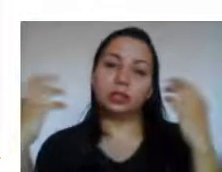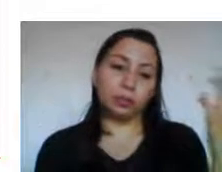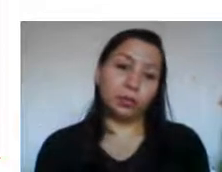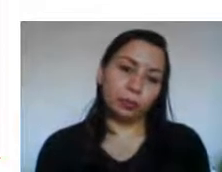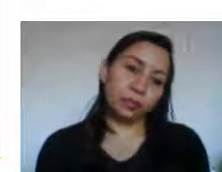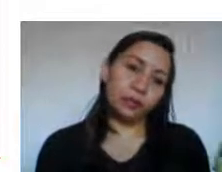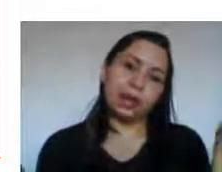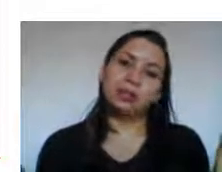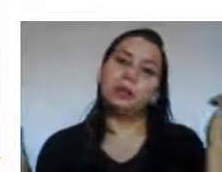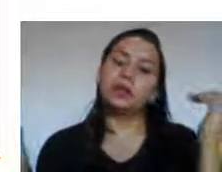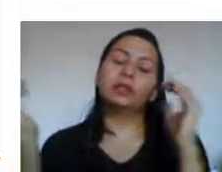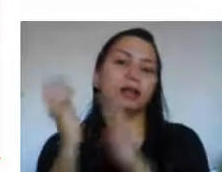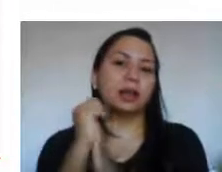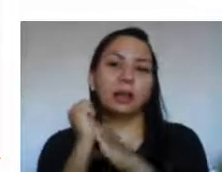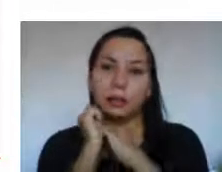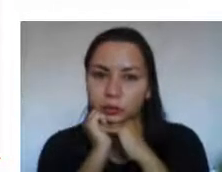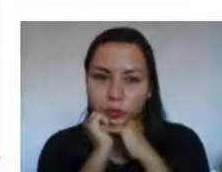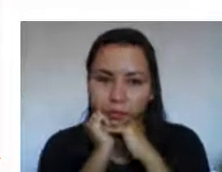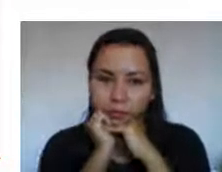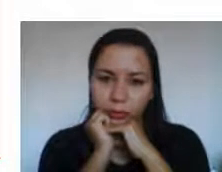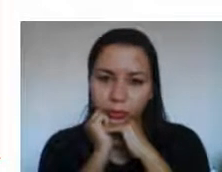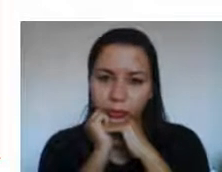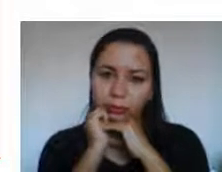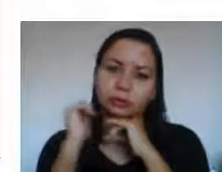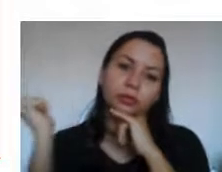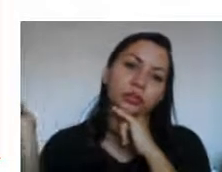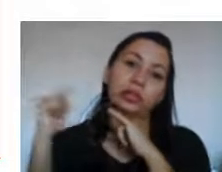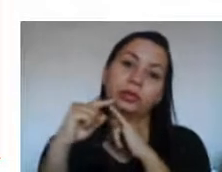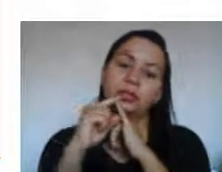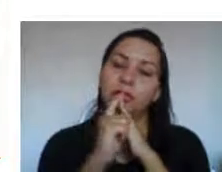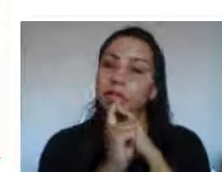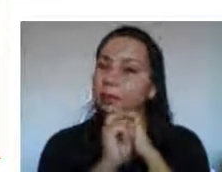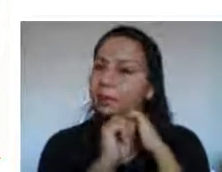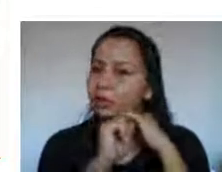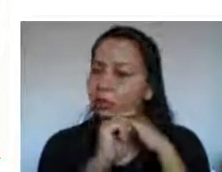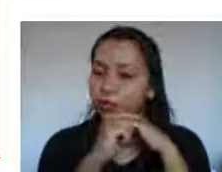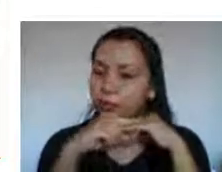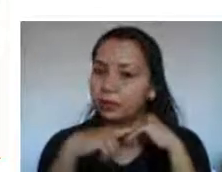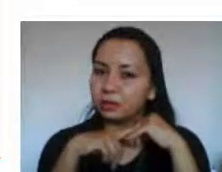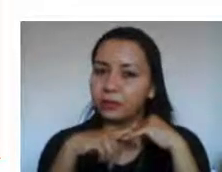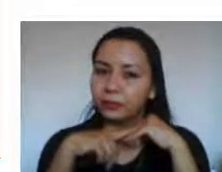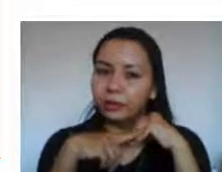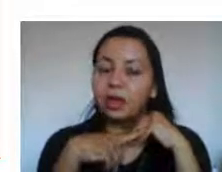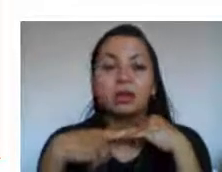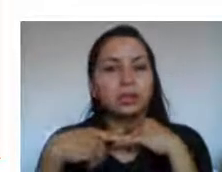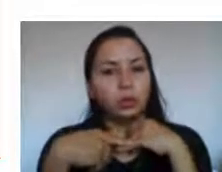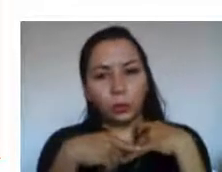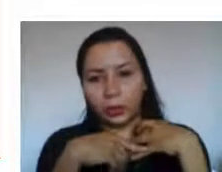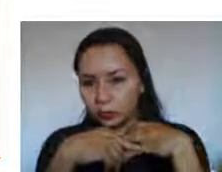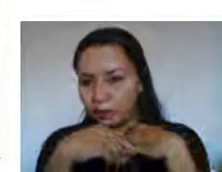gente diz podemos ficar sem peixe no nosso cardápio 2048, digamos assim, diretamente à nossa alimentação, sendo que o peixe é uma